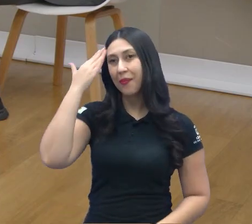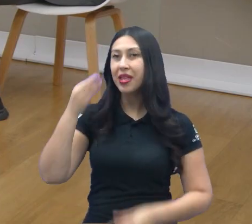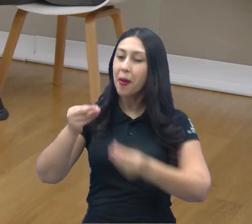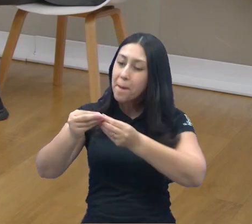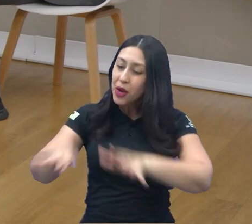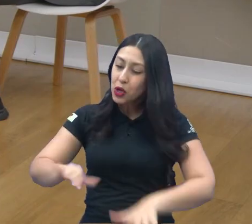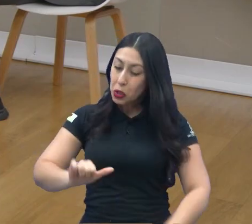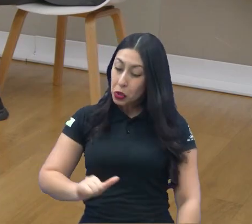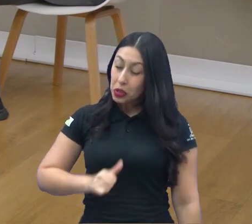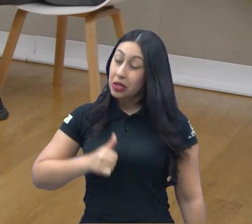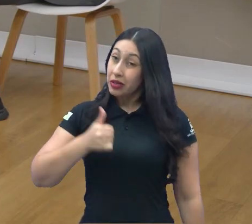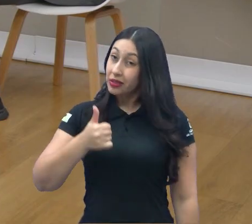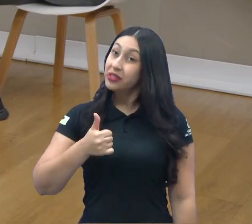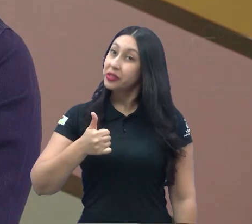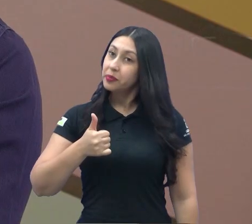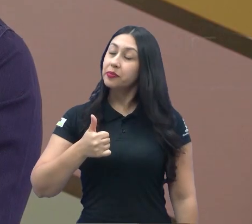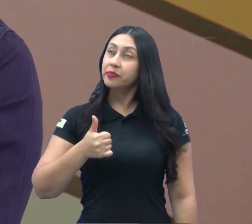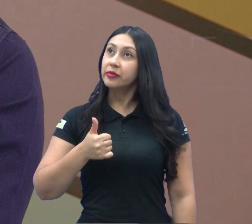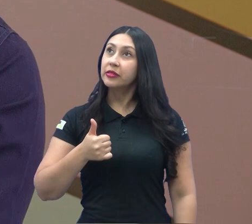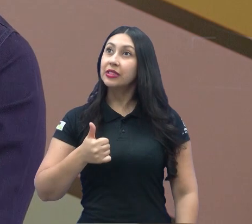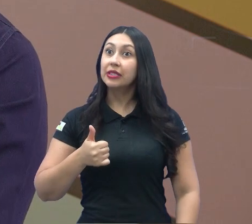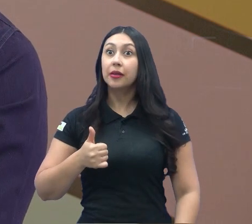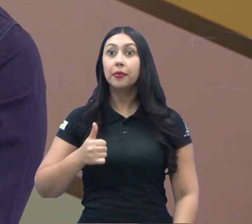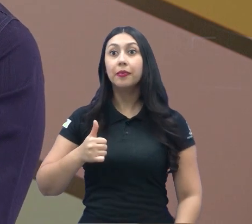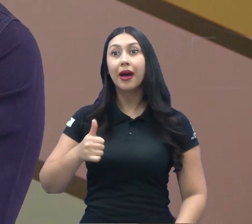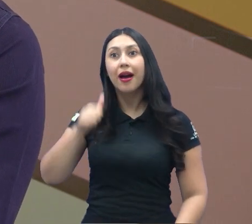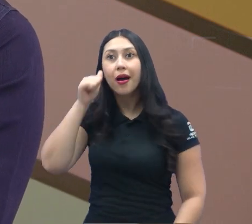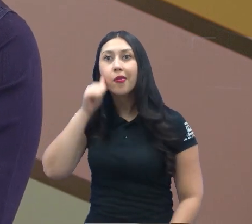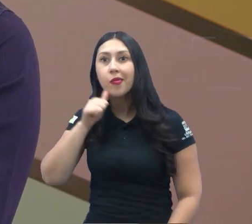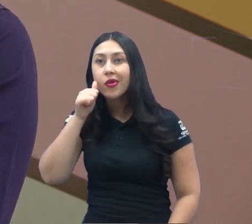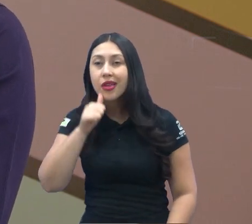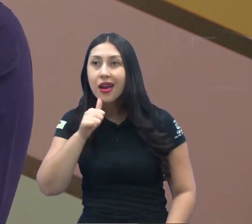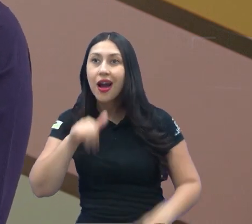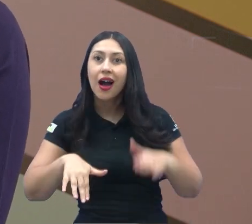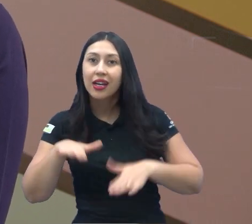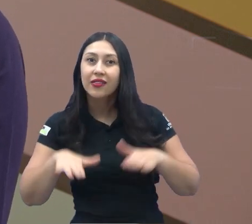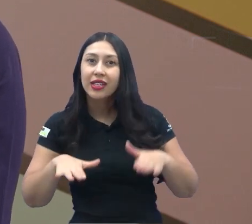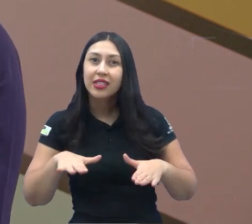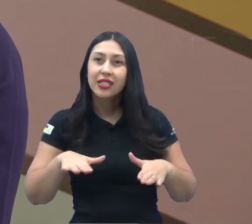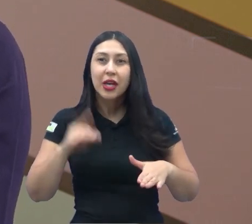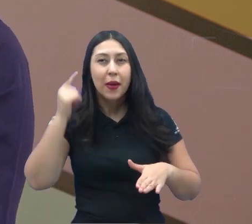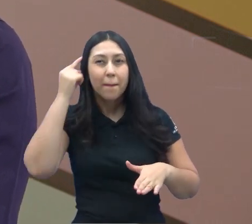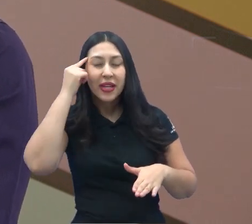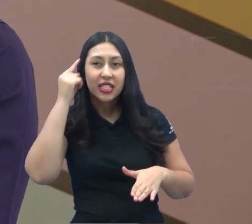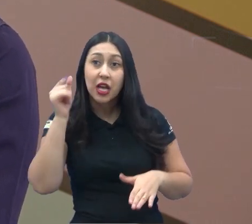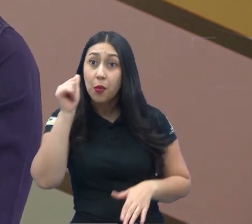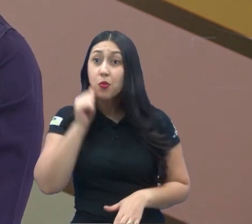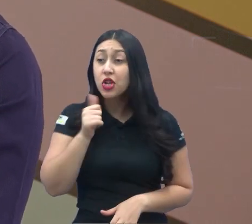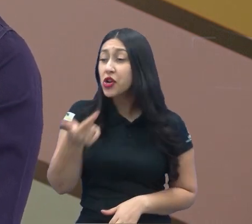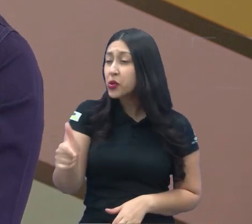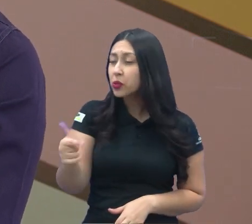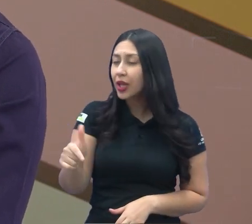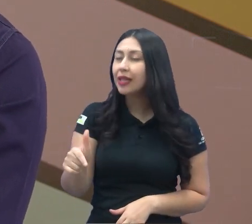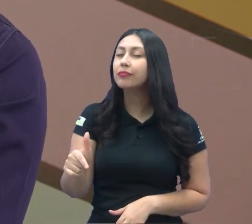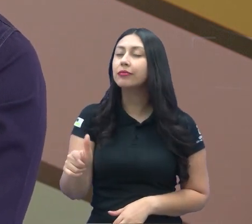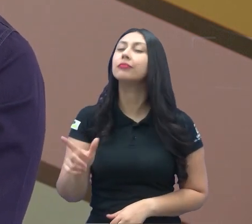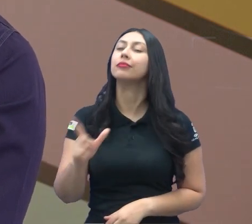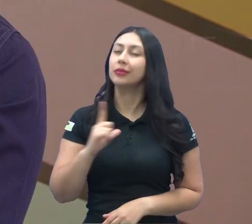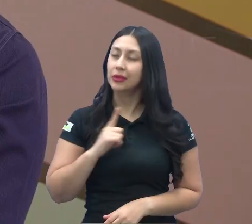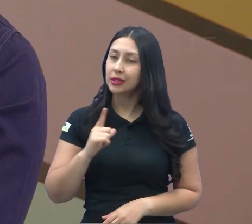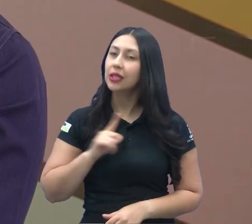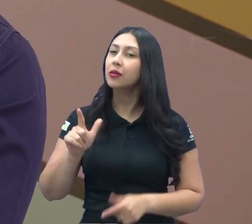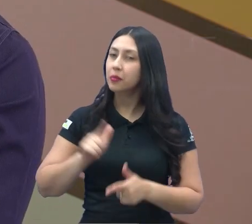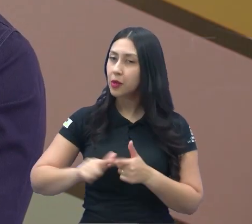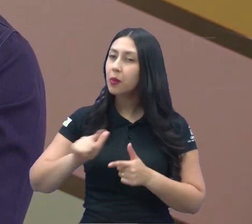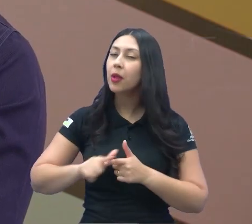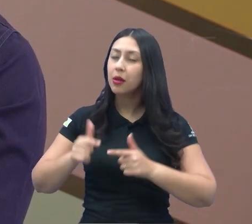para a maioria das pessoas. As mulheres também, às vezes, a pessoa às vezes acha que mulher não tem calvície, mas mulheres têm sim problemas no cabelo, e